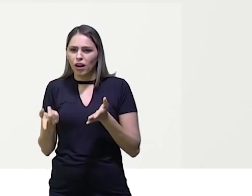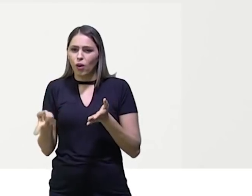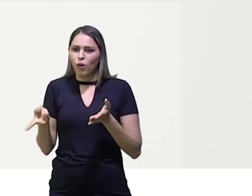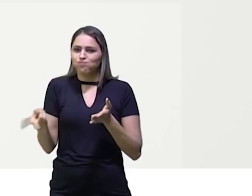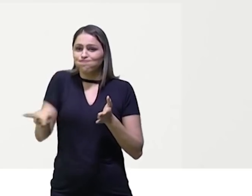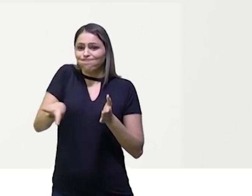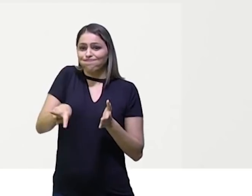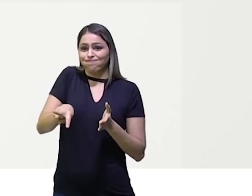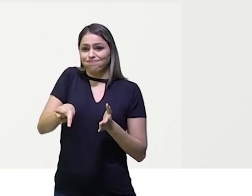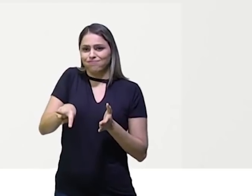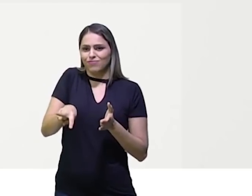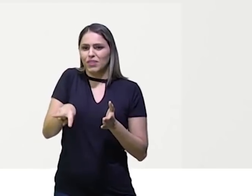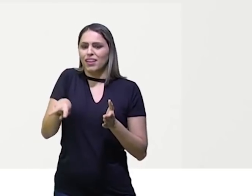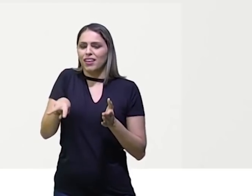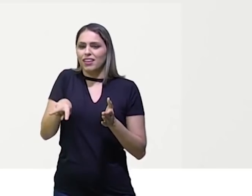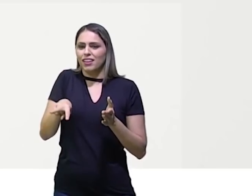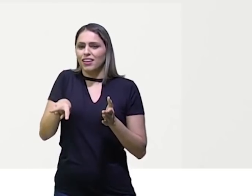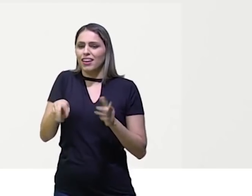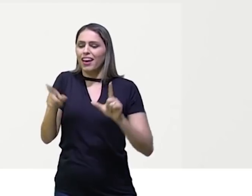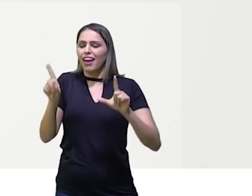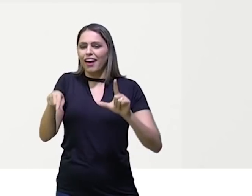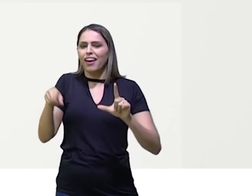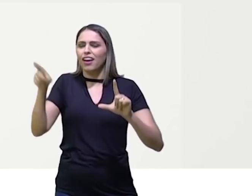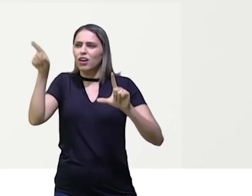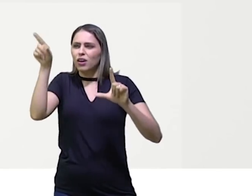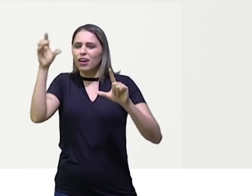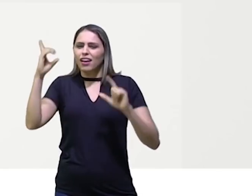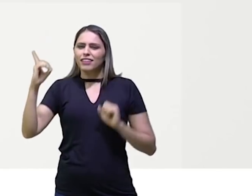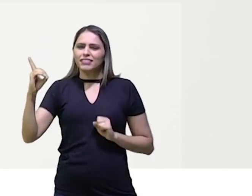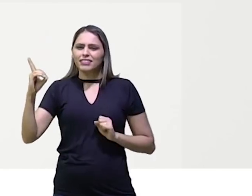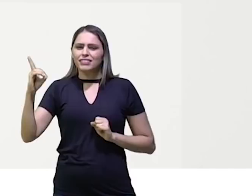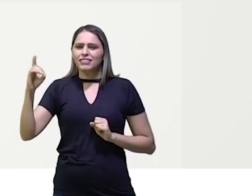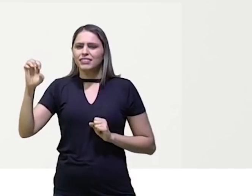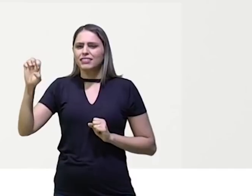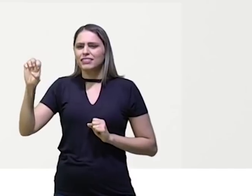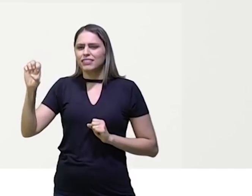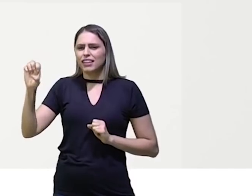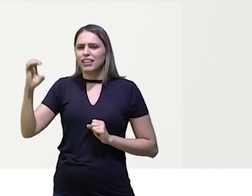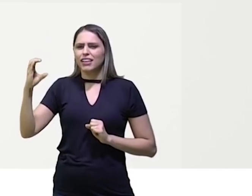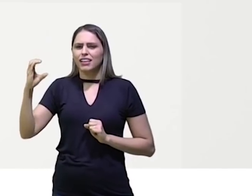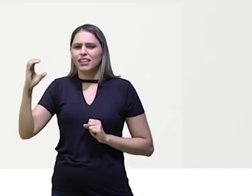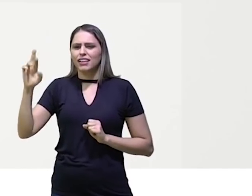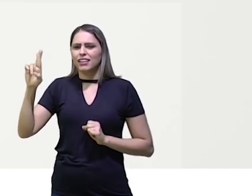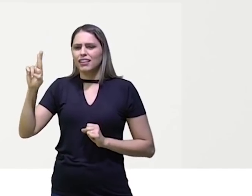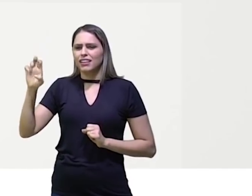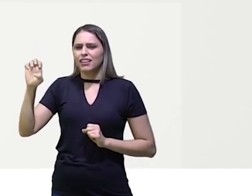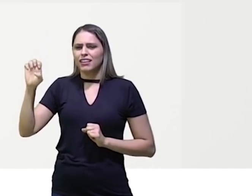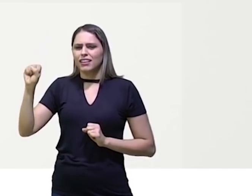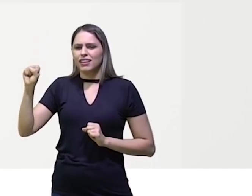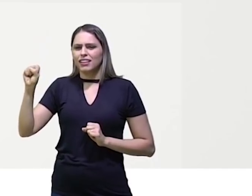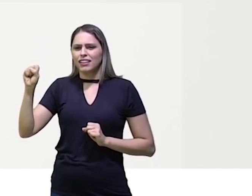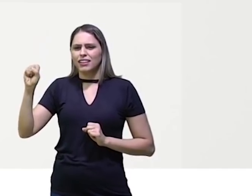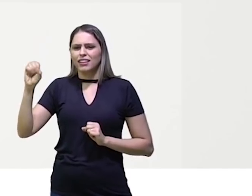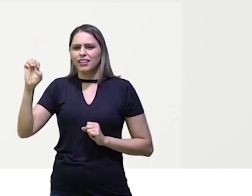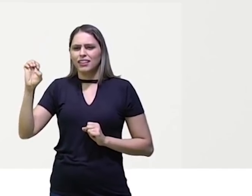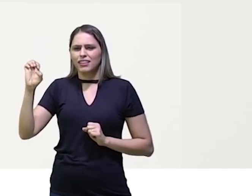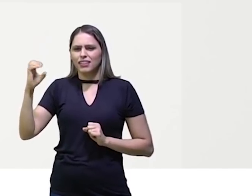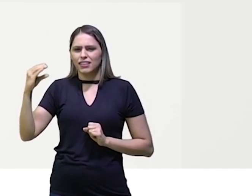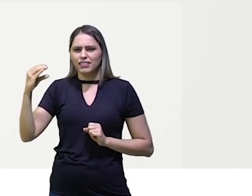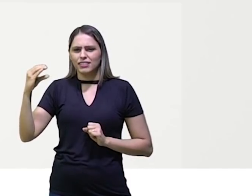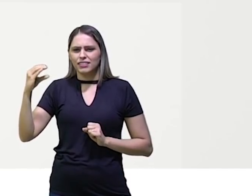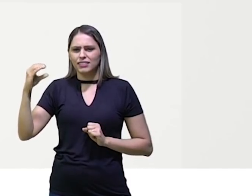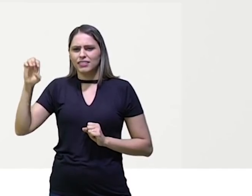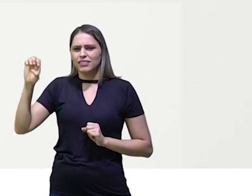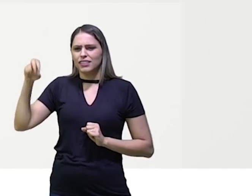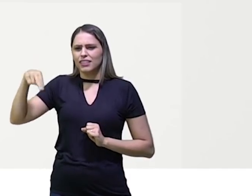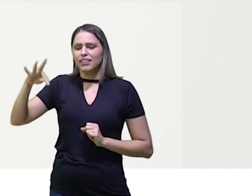Ao contrário da ordem crescente, esse daí vai fazer, vai diminuir. Ó, presta atenção.